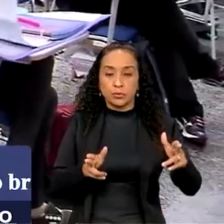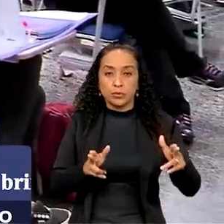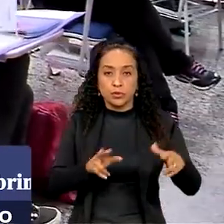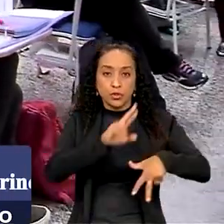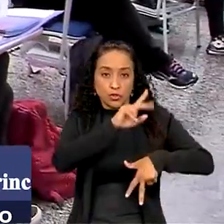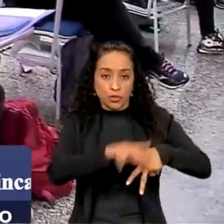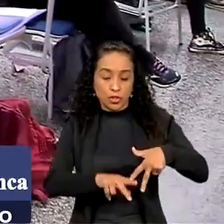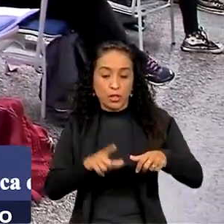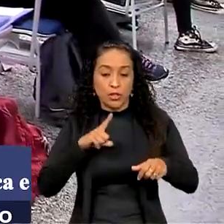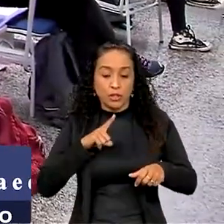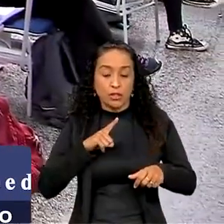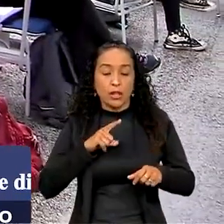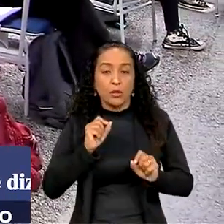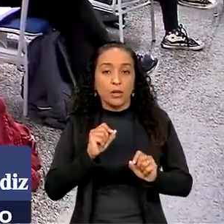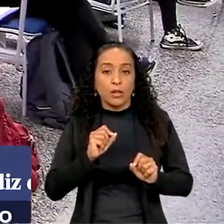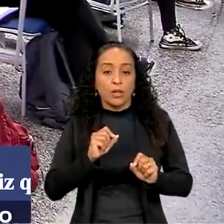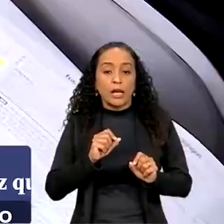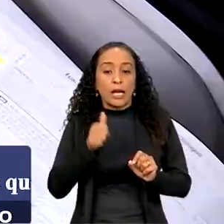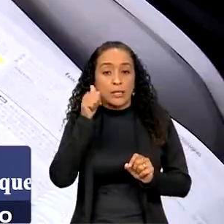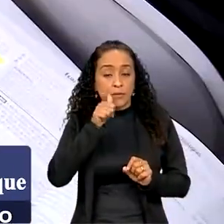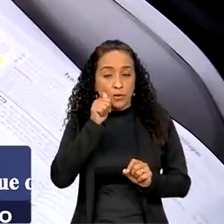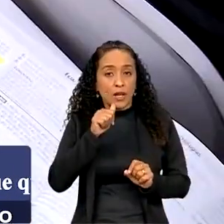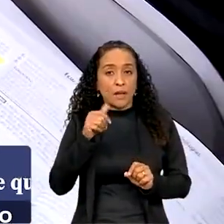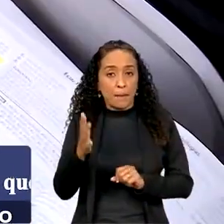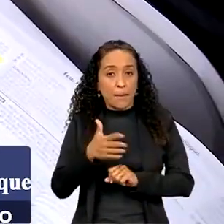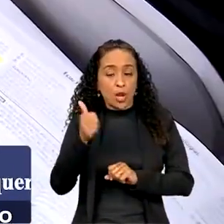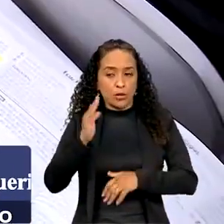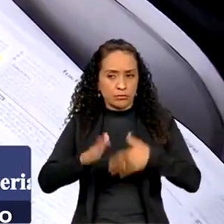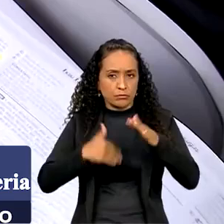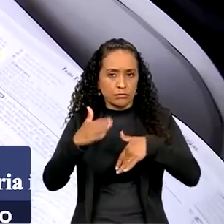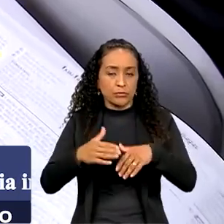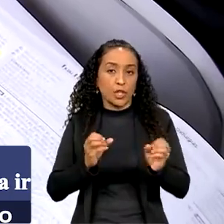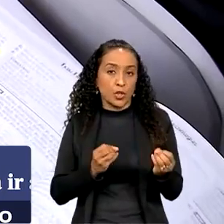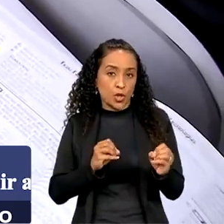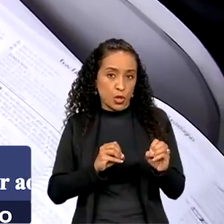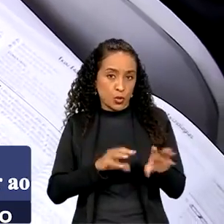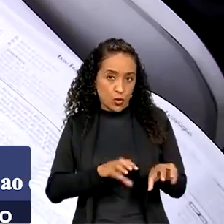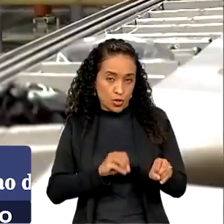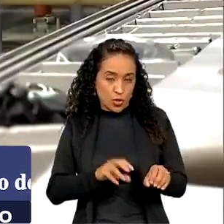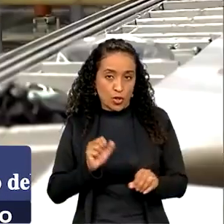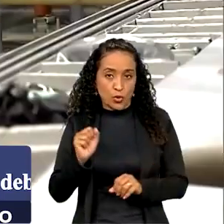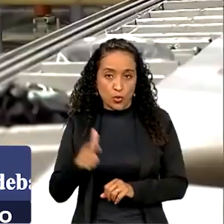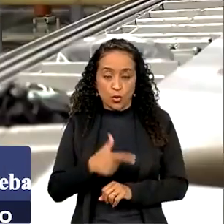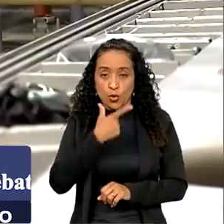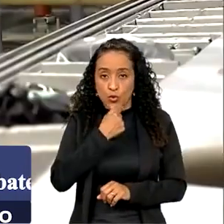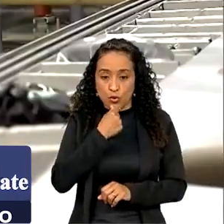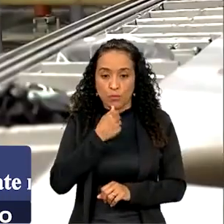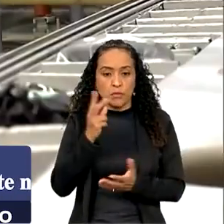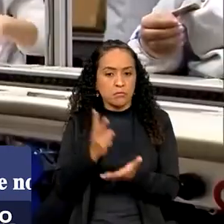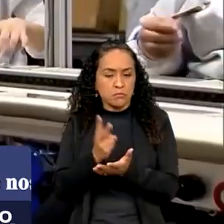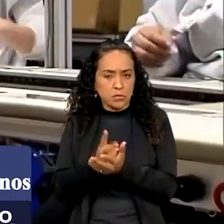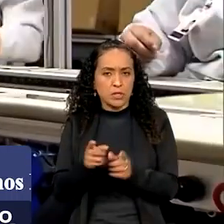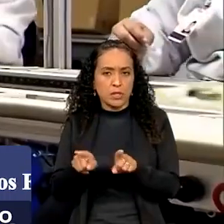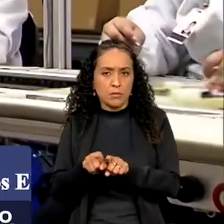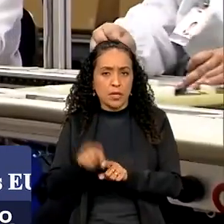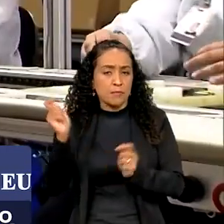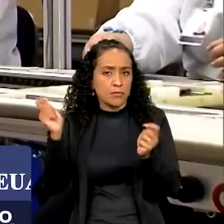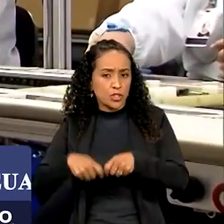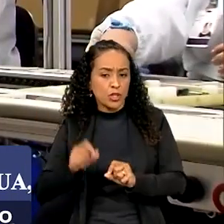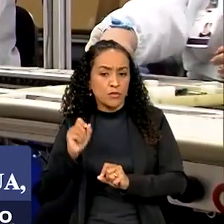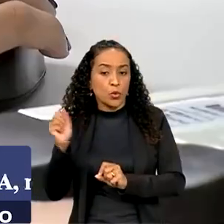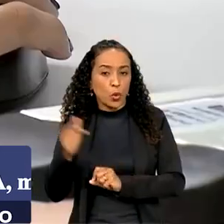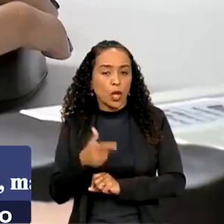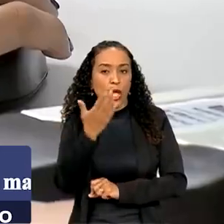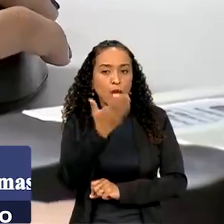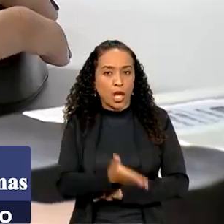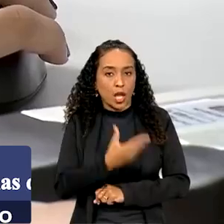os dados da OCDE mostram que as mulheres têm melhores desempenhos educacionais que os homens e a mesma ou maior probabilidade do que